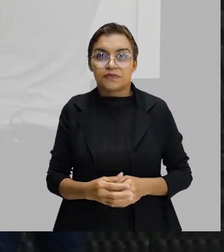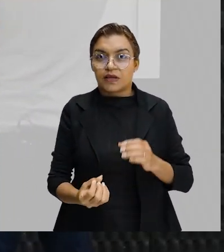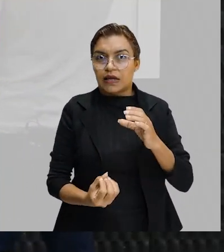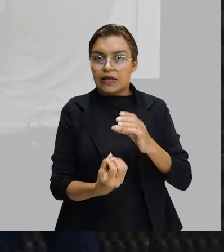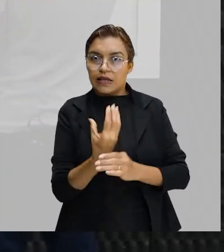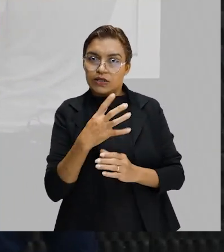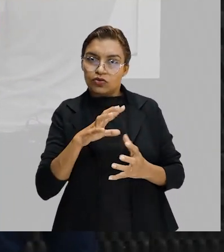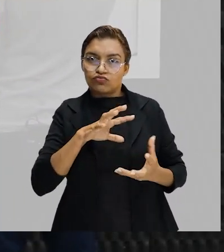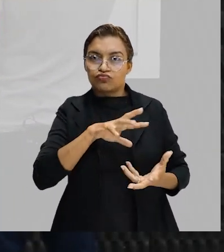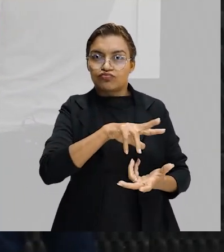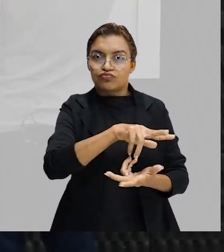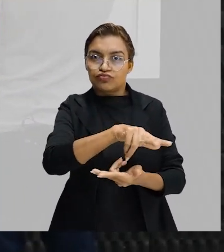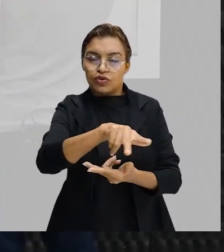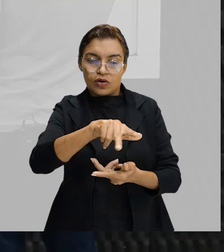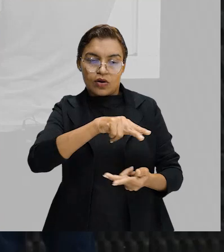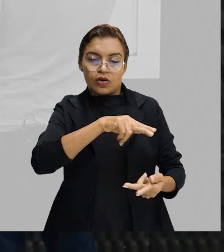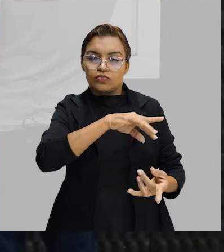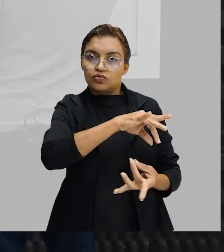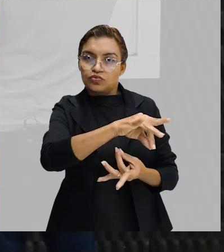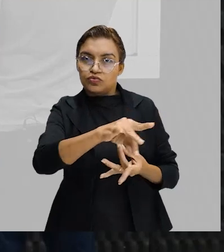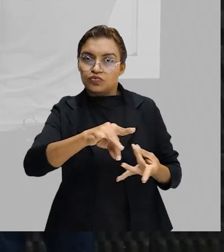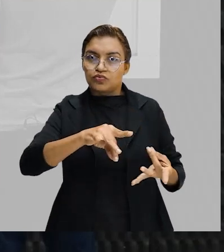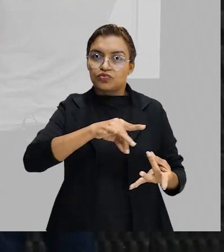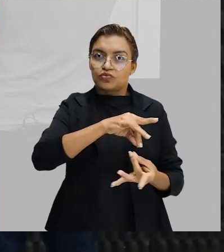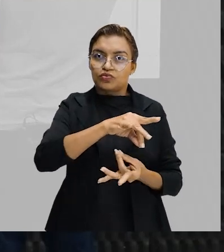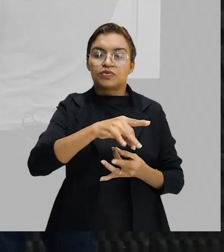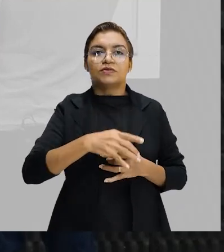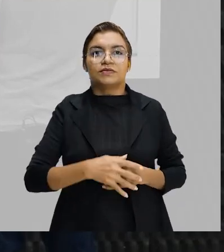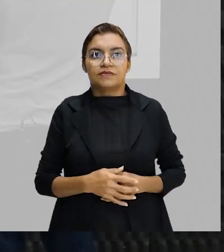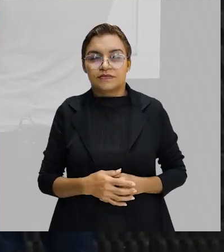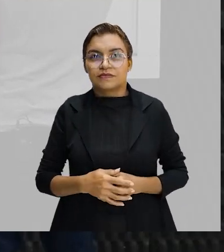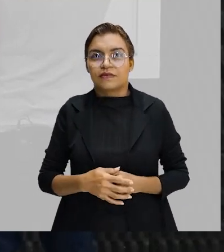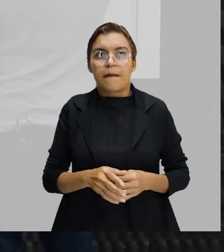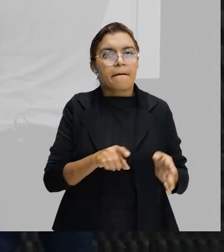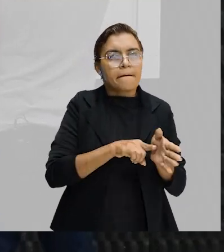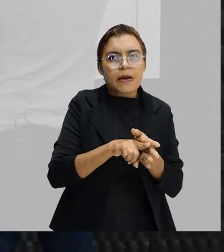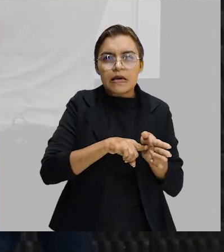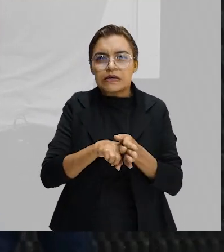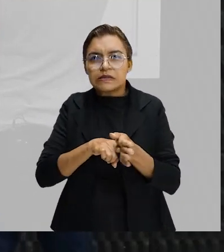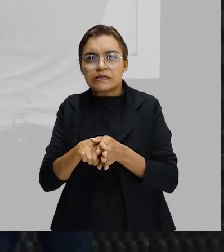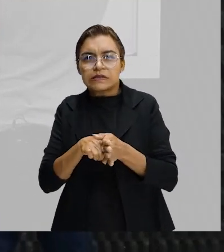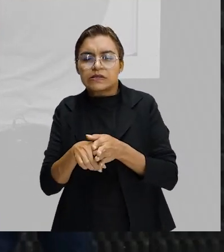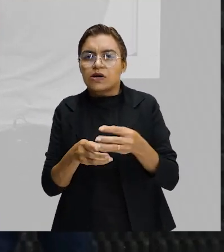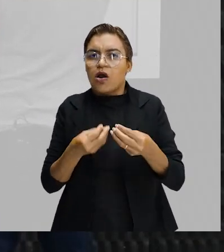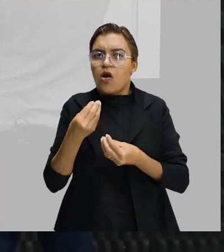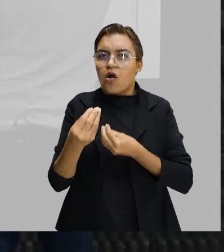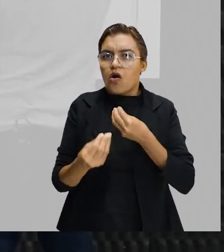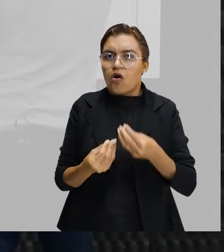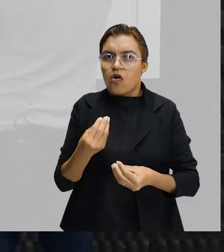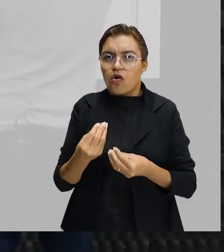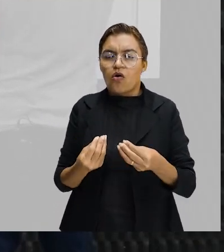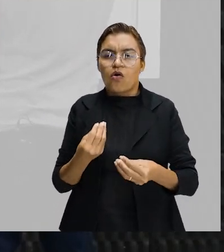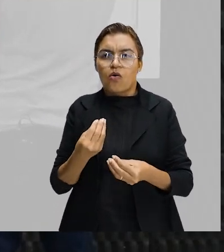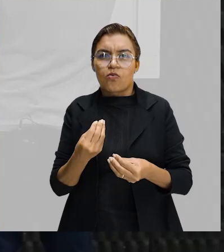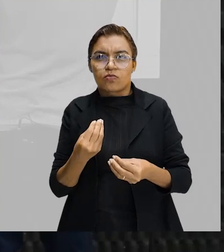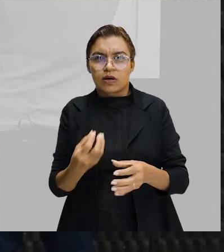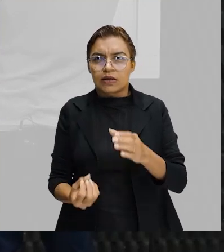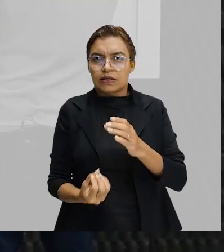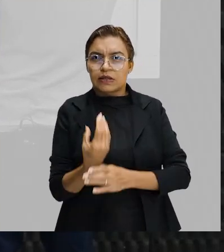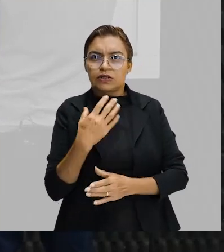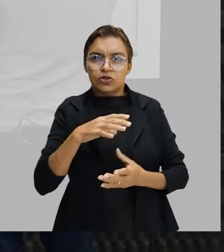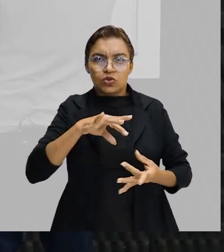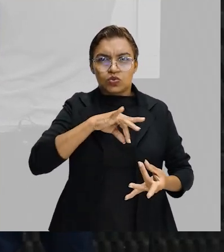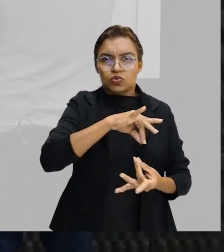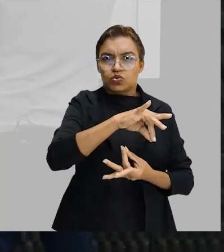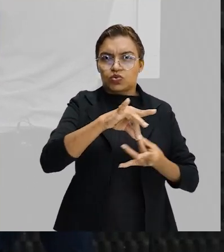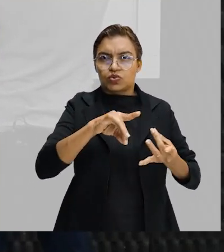origem do universo. Olha aqui, senhores. Busca pela origem do universo, que é